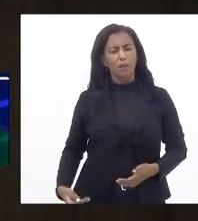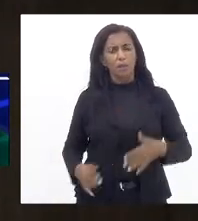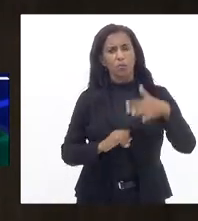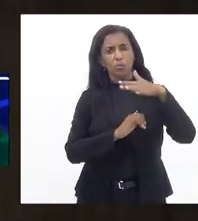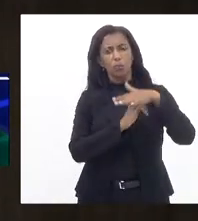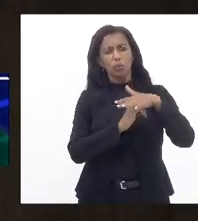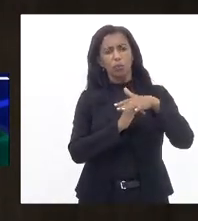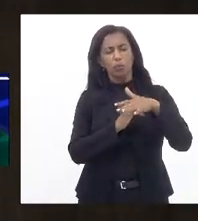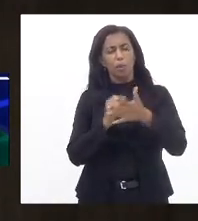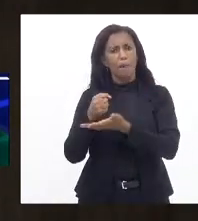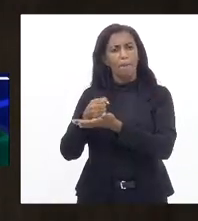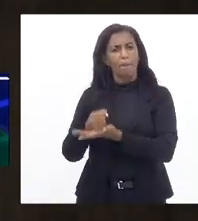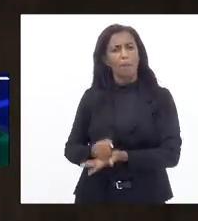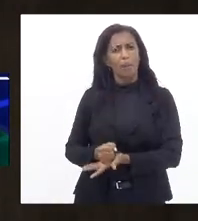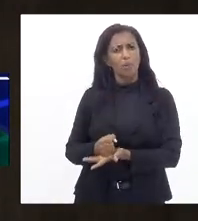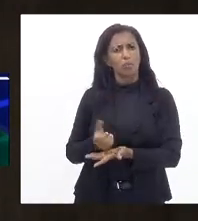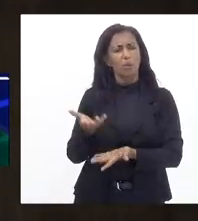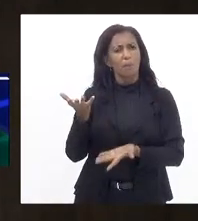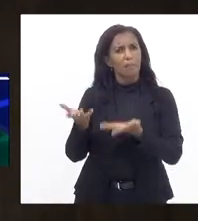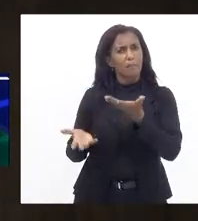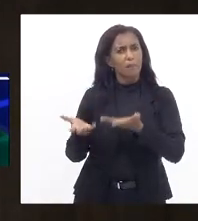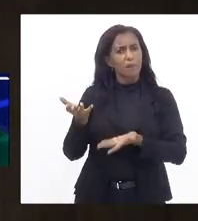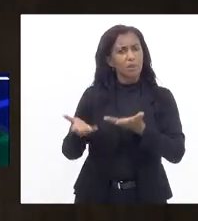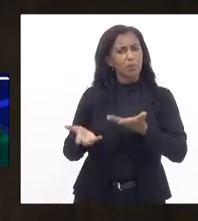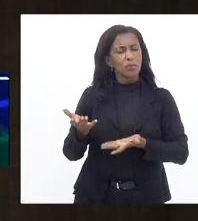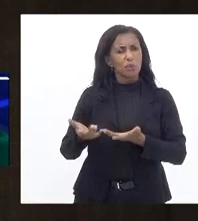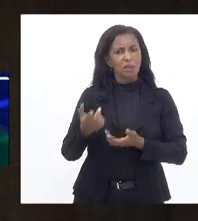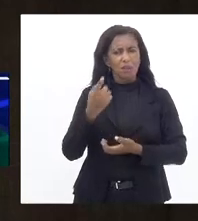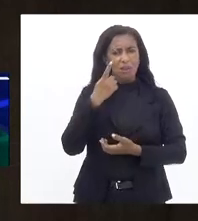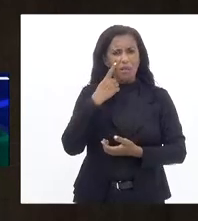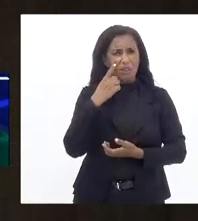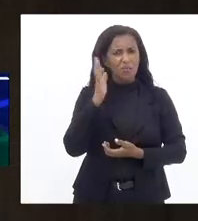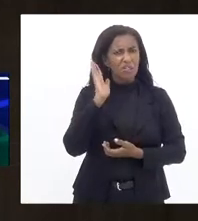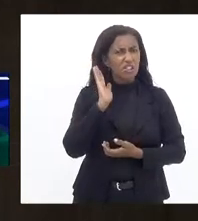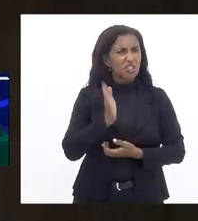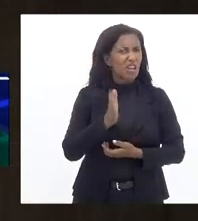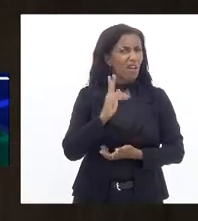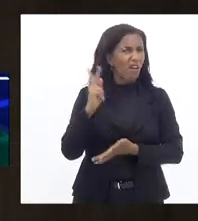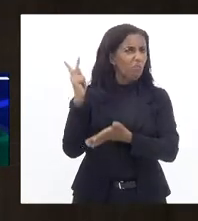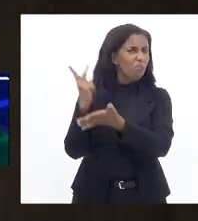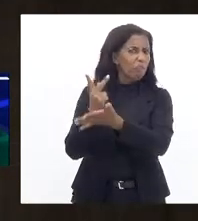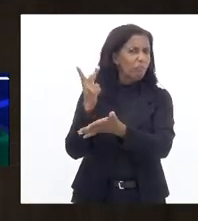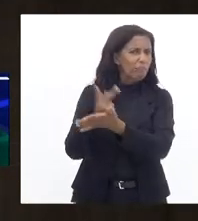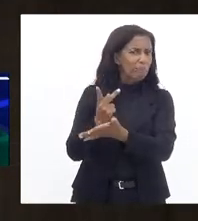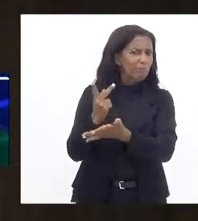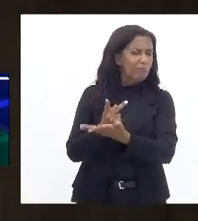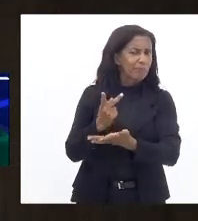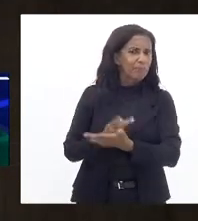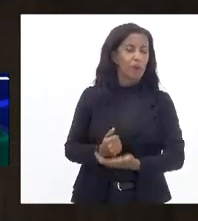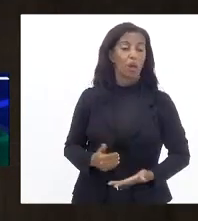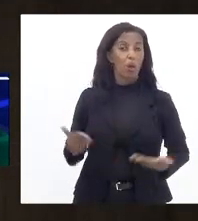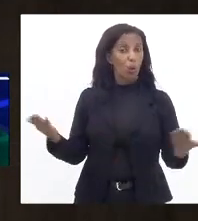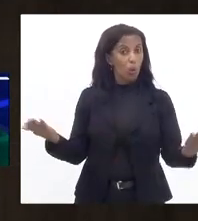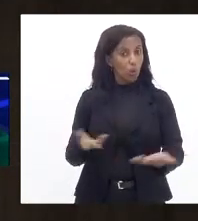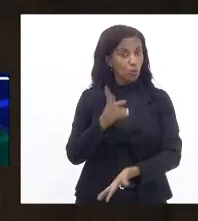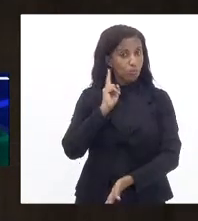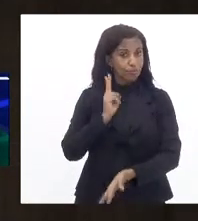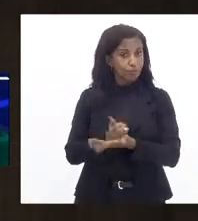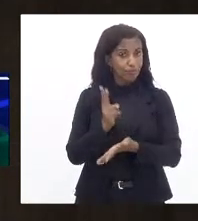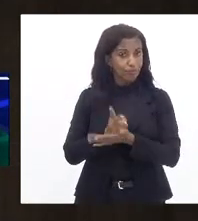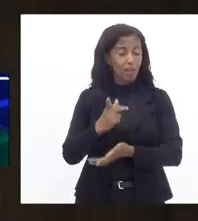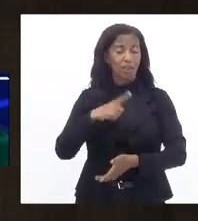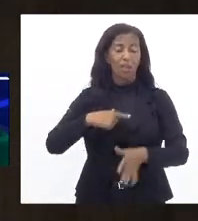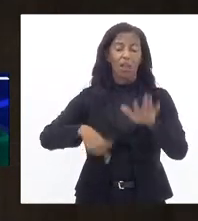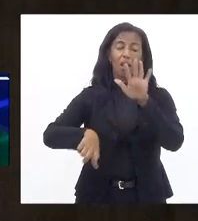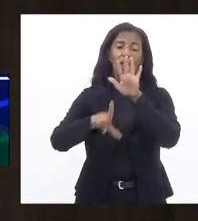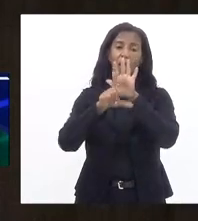Pesos e Medidas, e fraguei várias pegadinhas. Hoje ainda nós temos